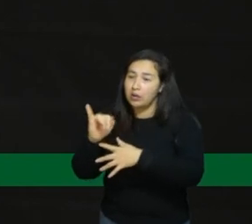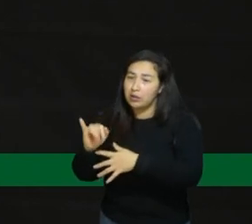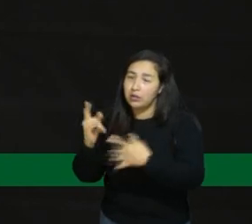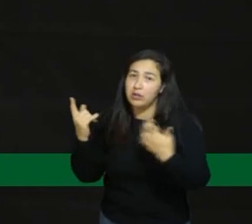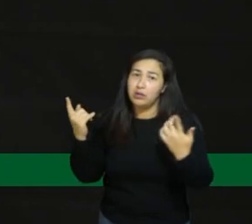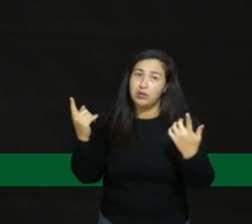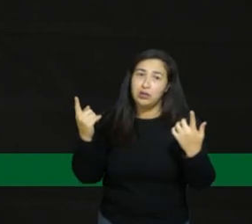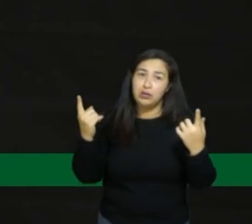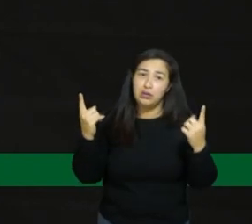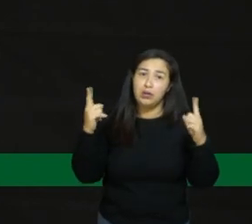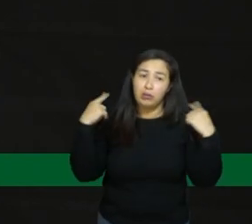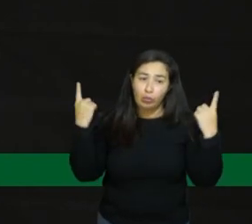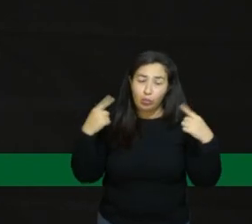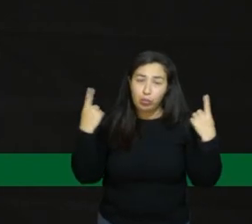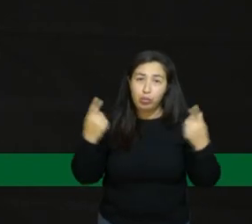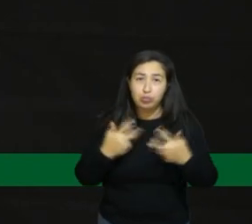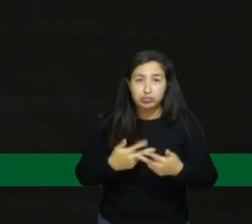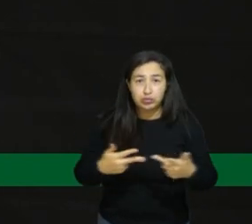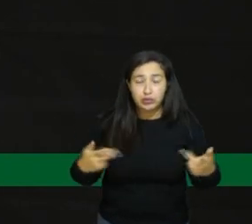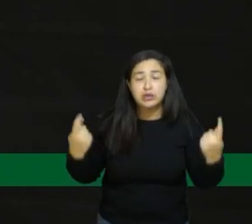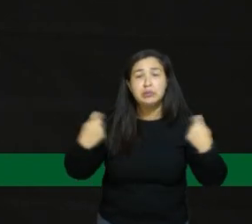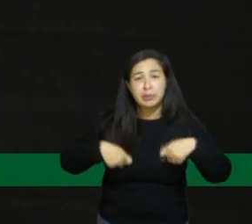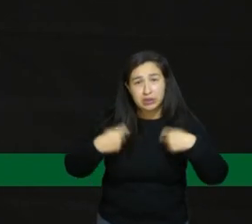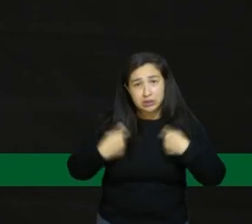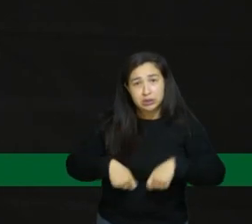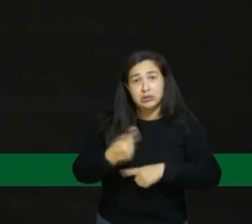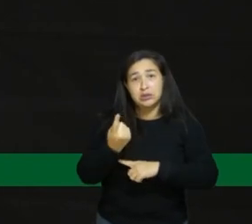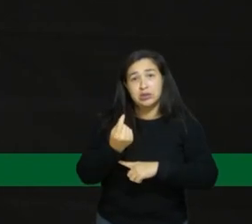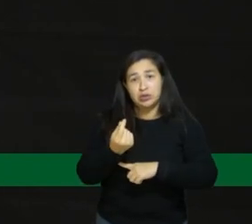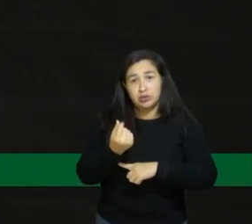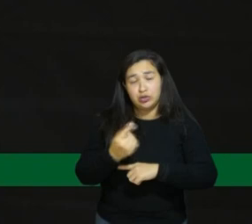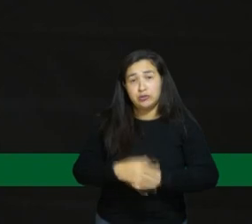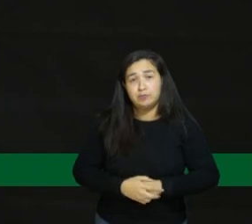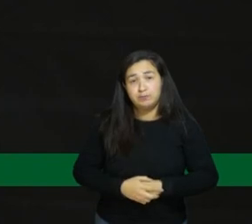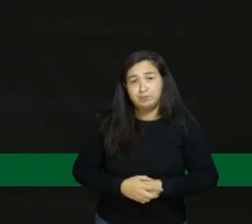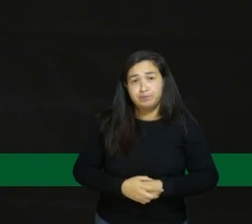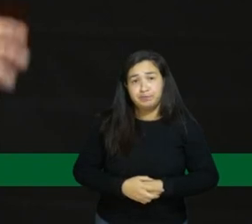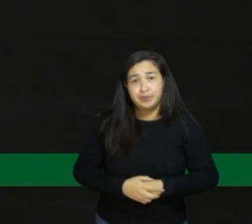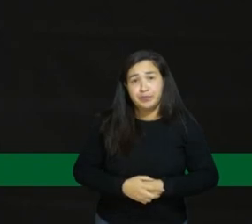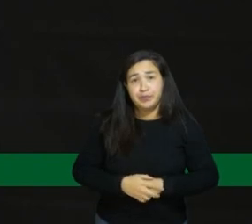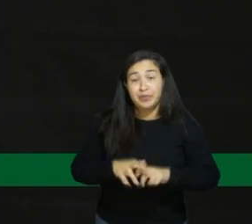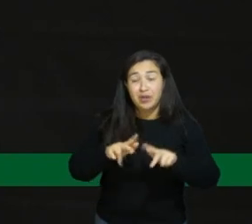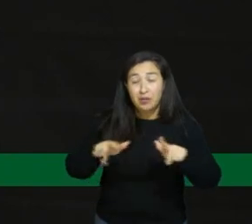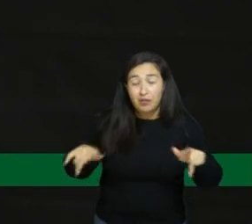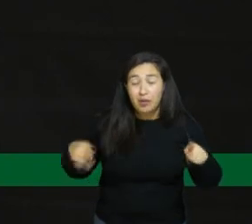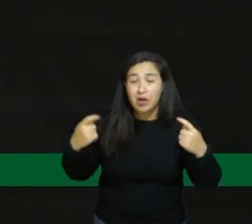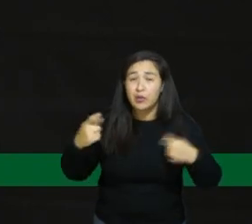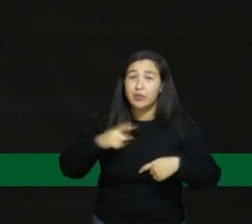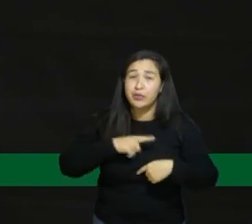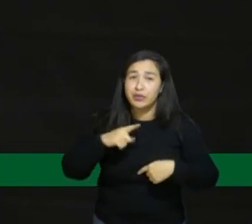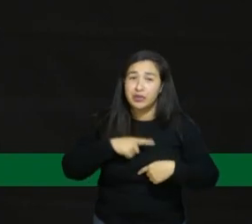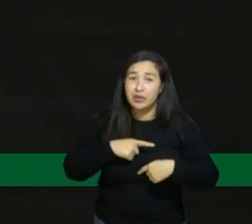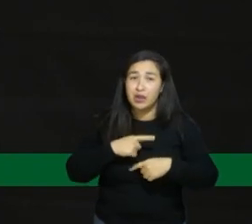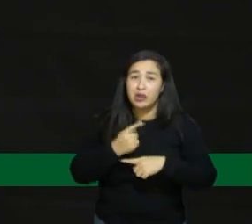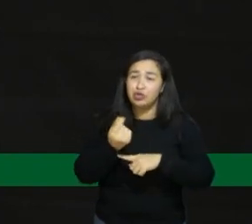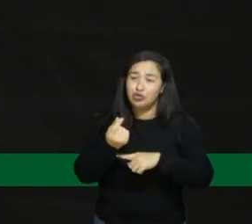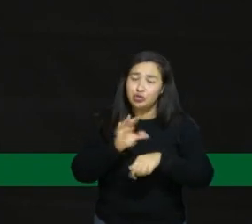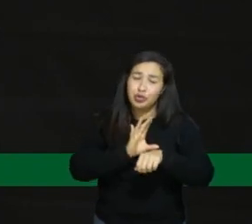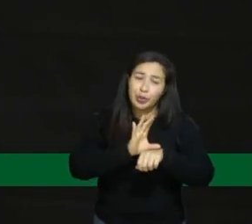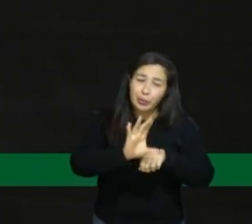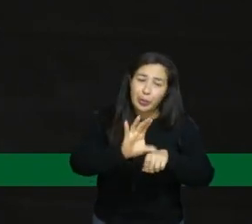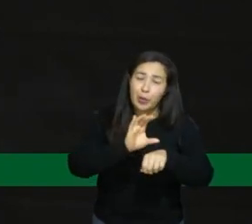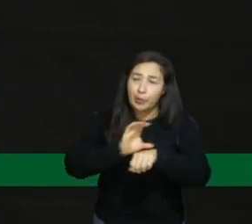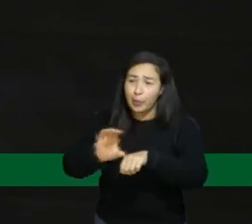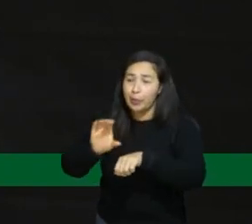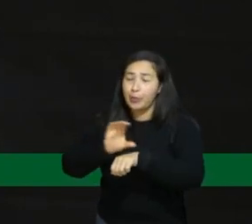temos muita questão de depreciação acelerada, isso requer muito investimento. Então, continuaremos contando com o